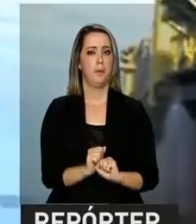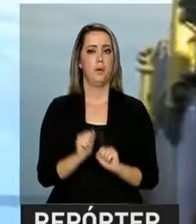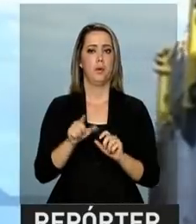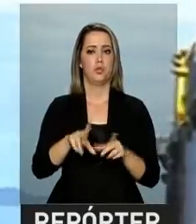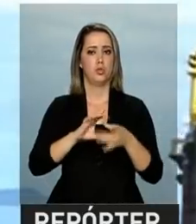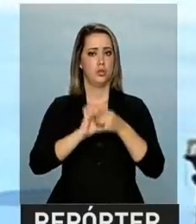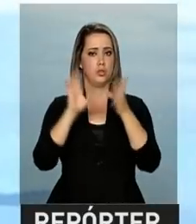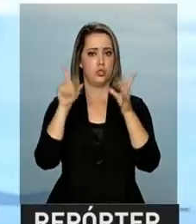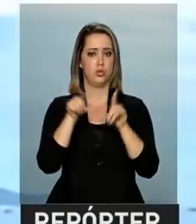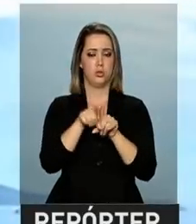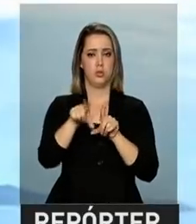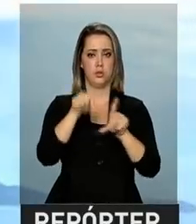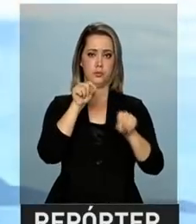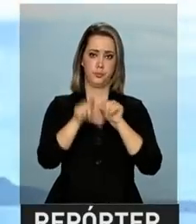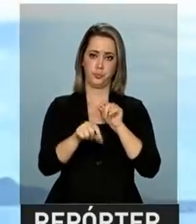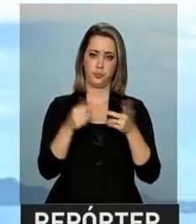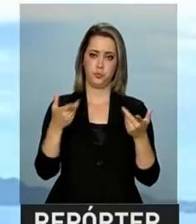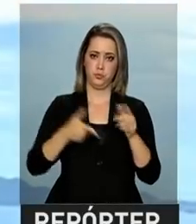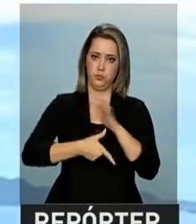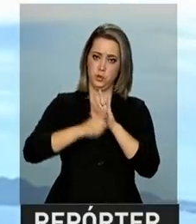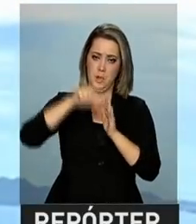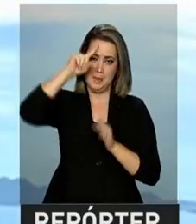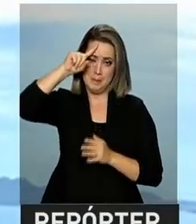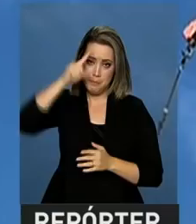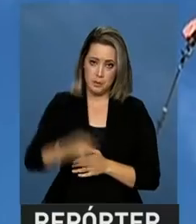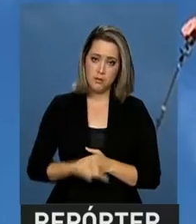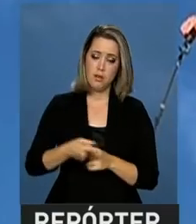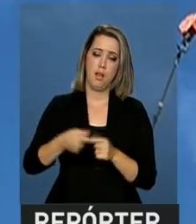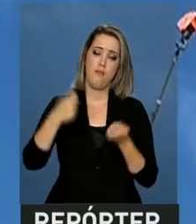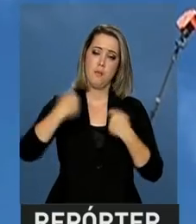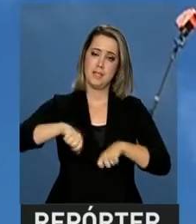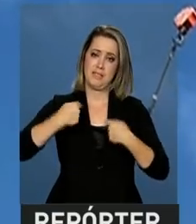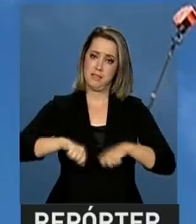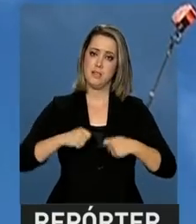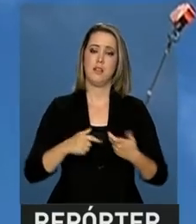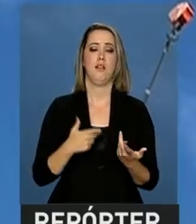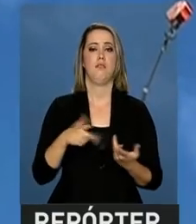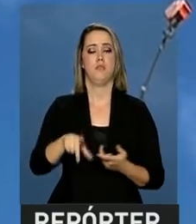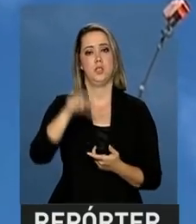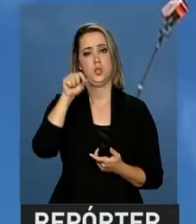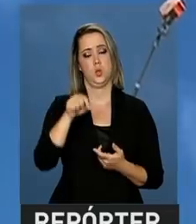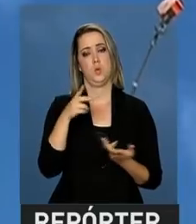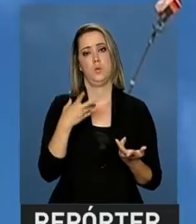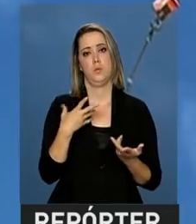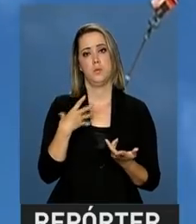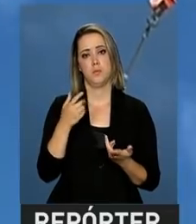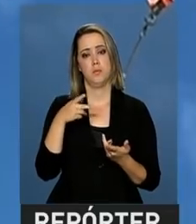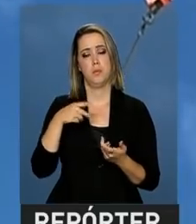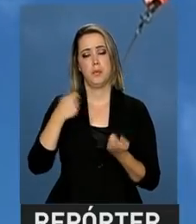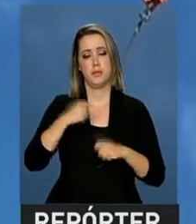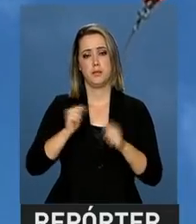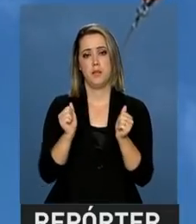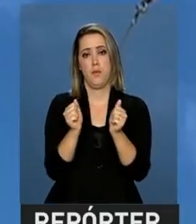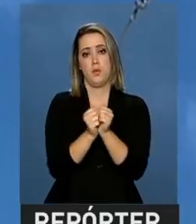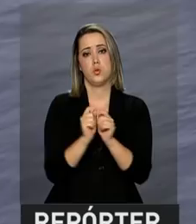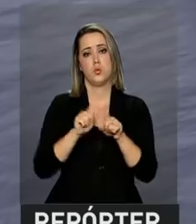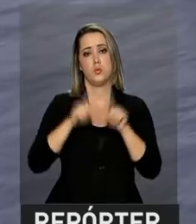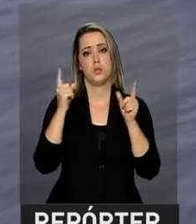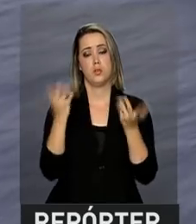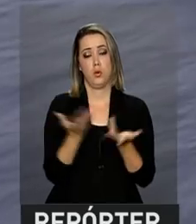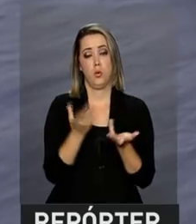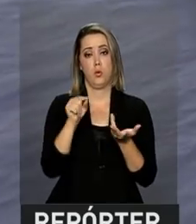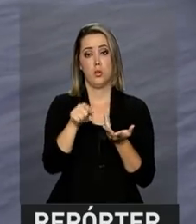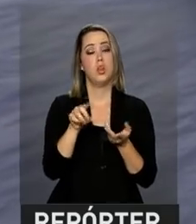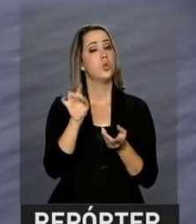A Petrobras deixa de ser obrigada a participar, mas continua a ter a preferência para a exploração dos vários campos de petróleo da área.